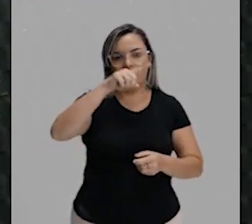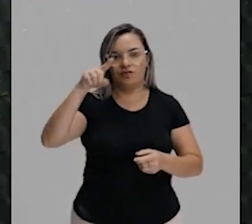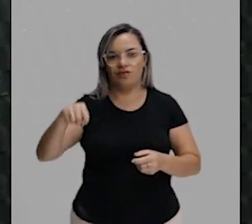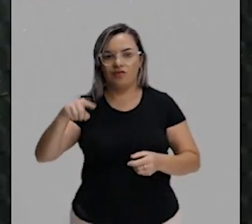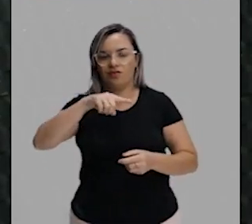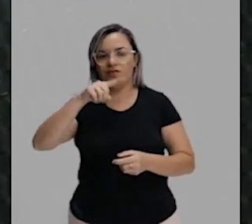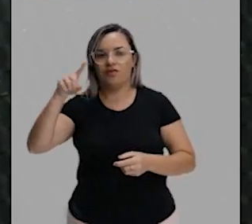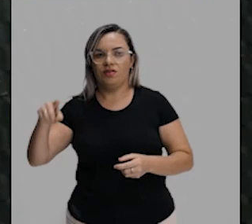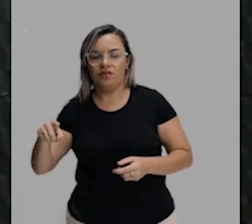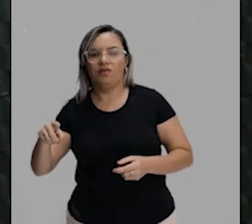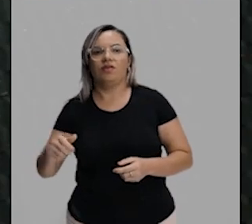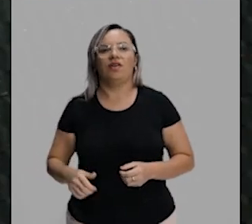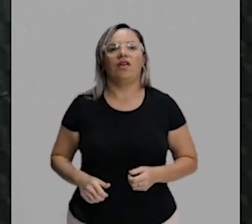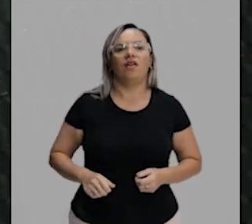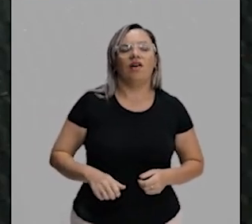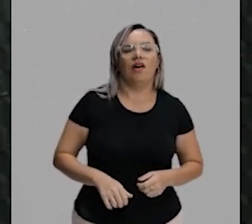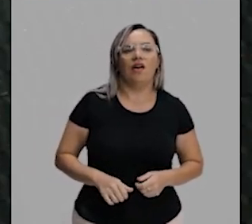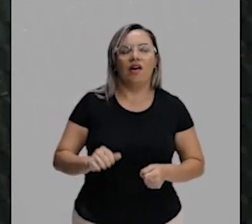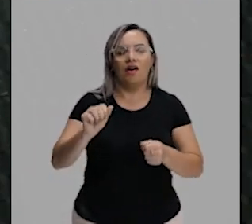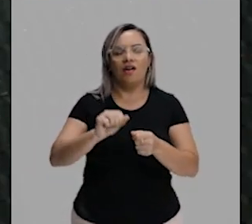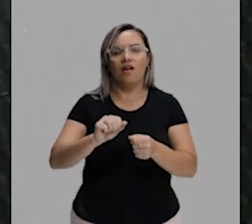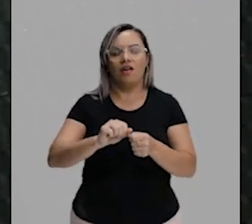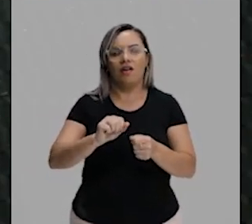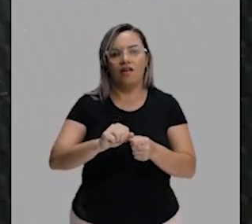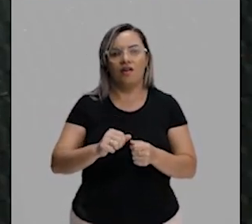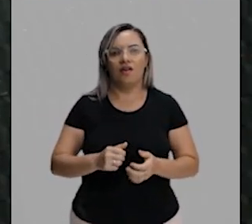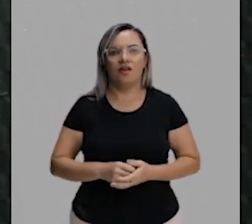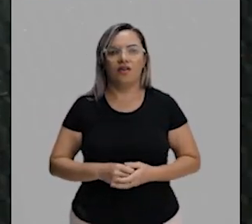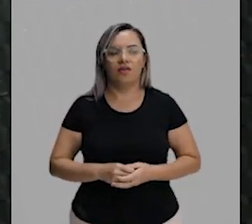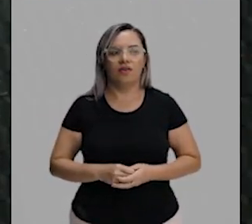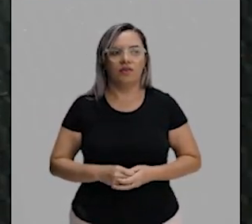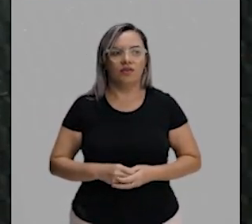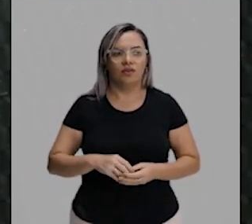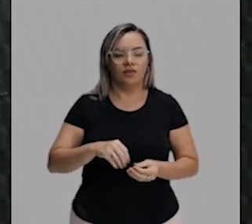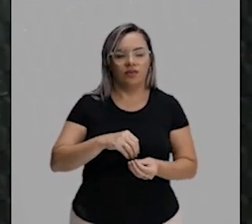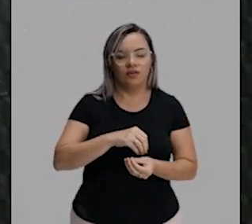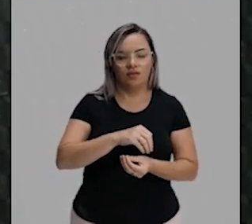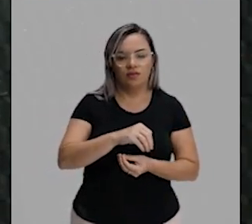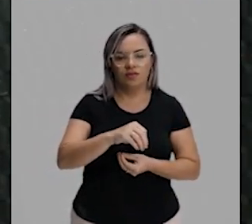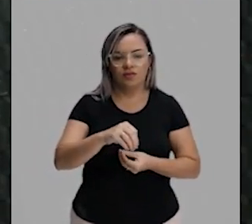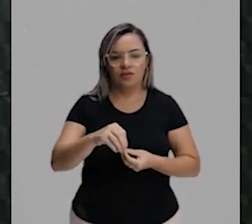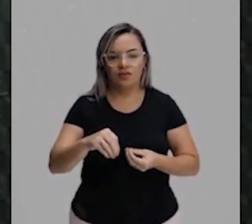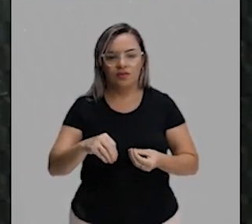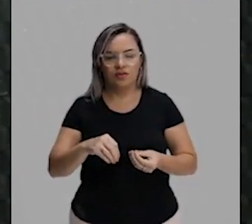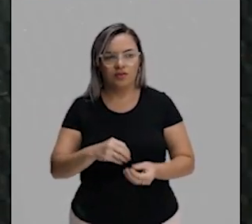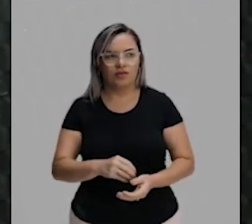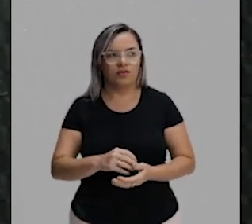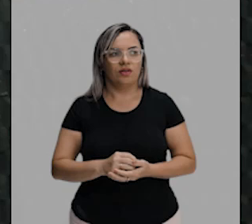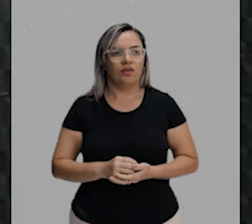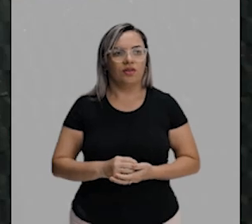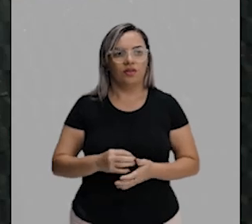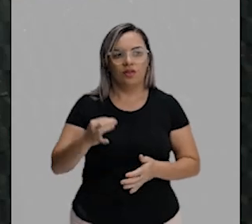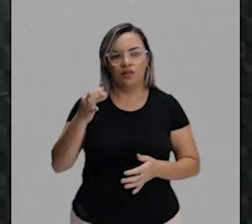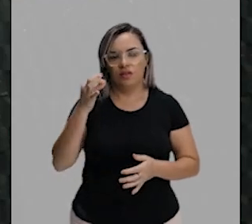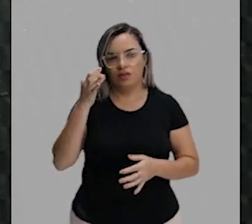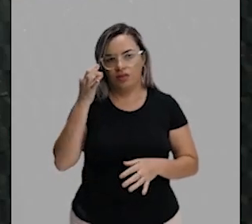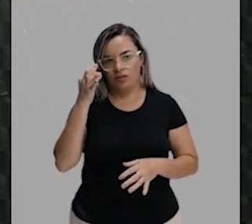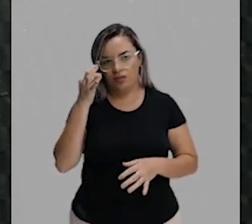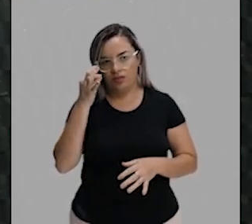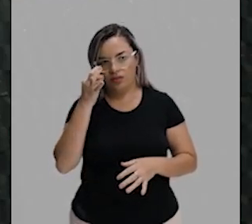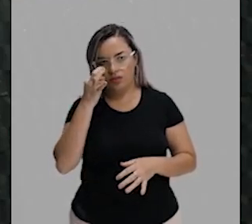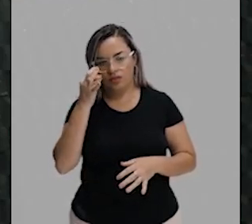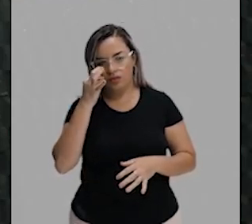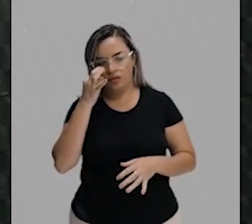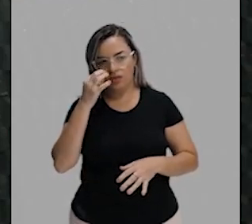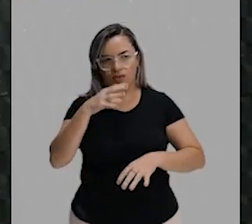fazer esse segundo cruzamento para ver se tem alguma diferença. Ó, vou colocar o segundo cruzamento desse